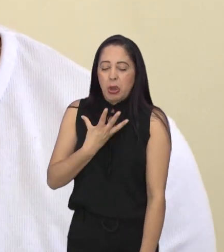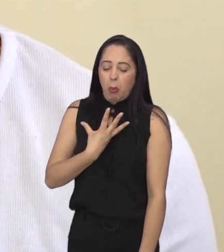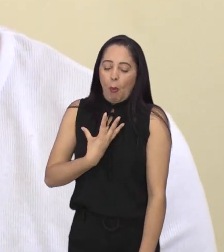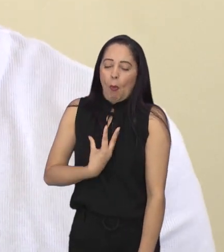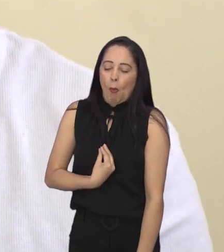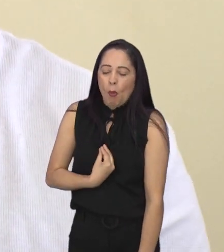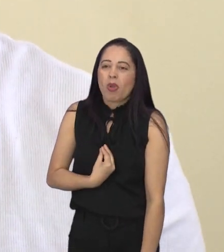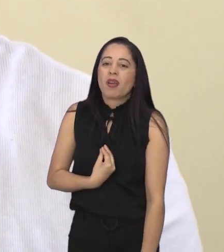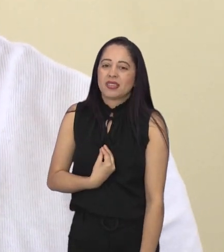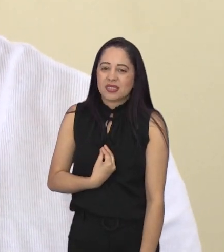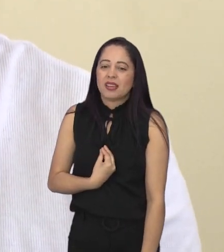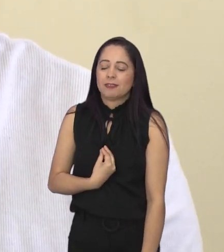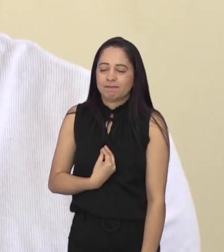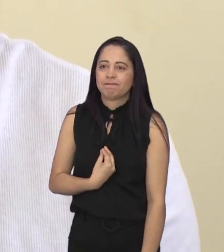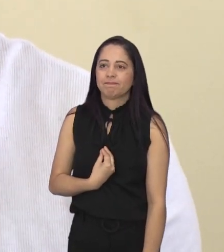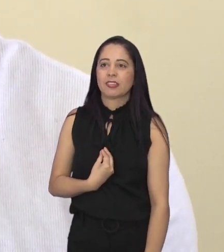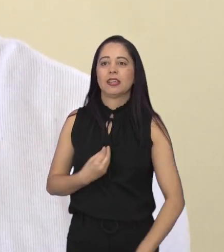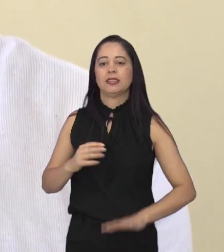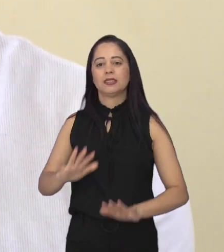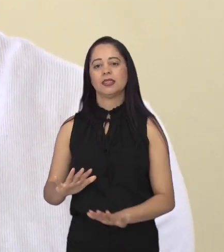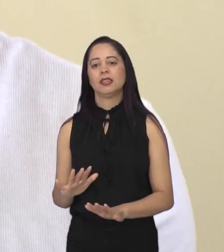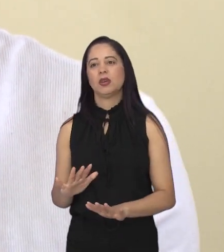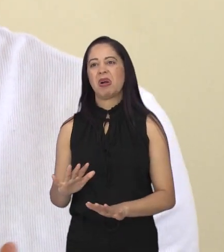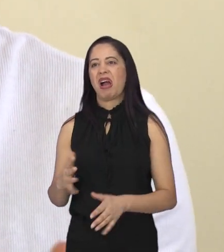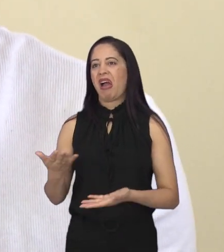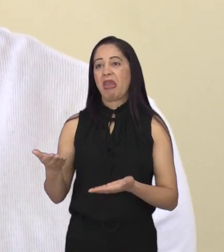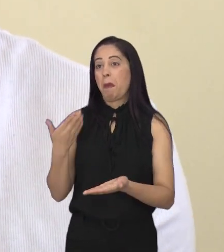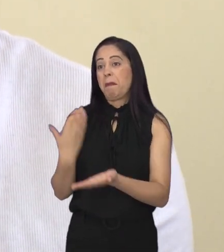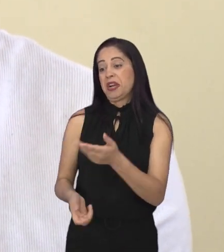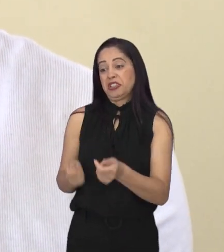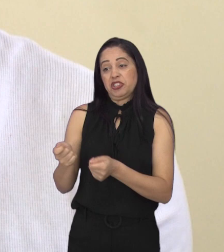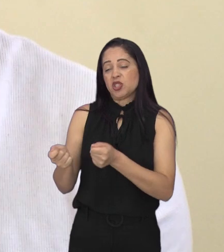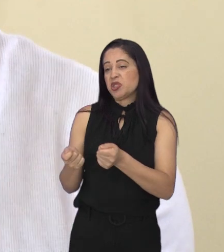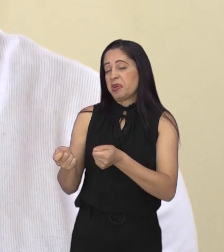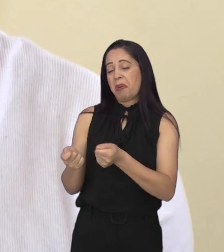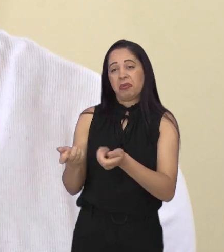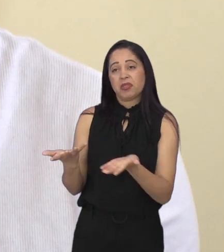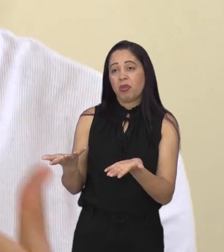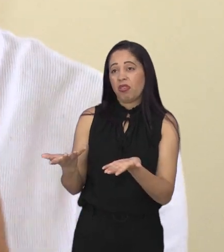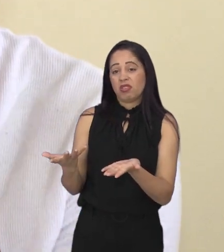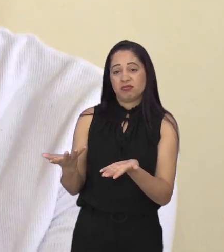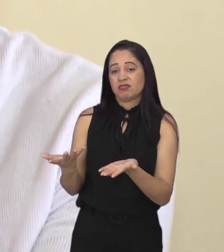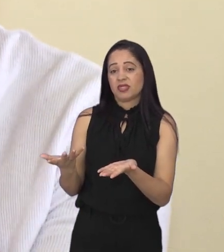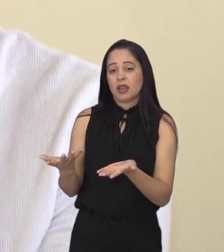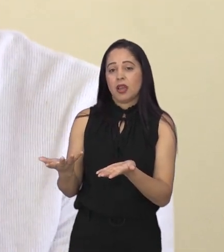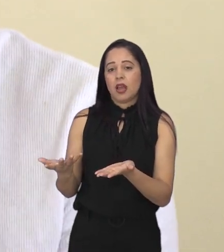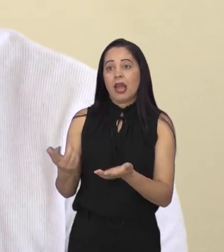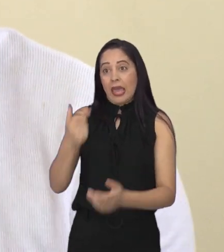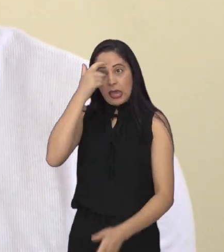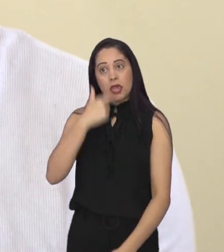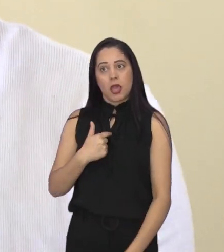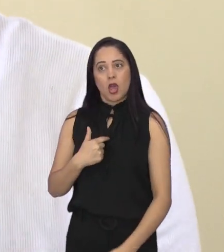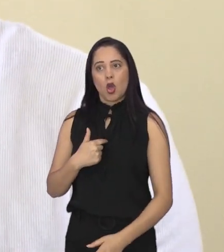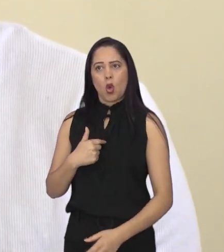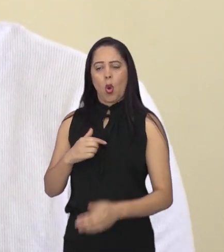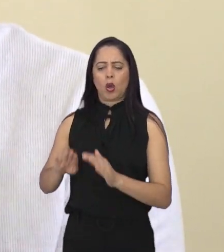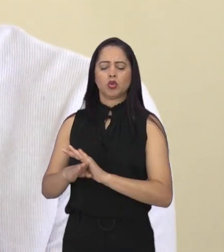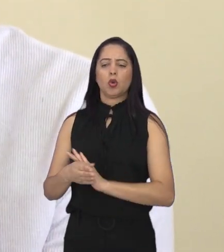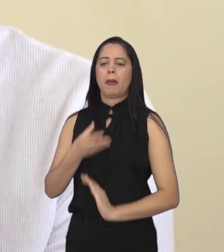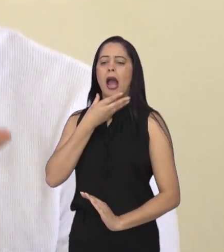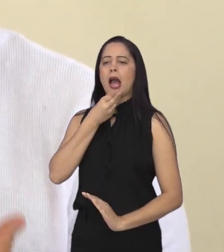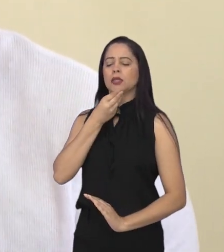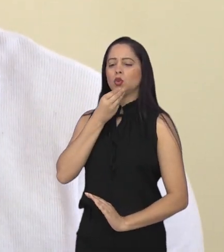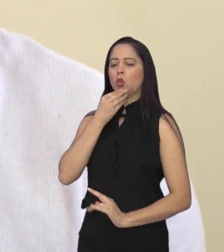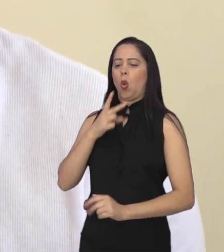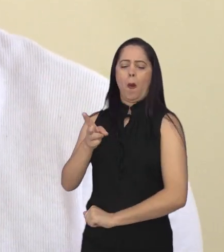ego. Então me vi numa situação onde não tinha mais o controle da situação, perdi o controle total. E eu, homem provedor da